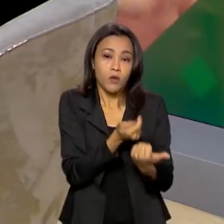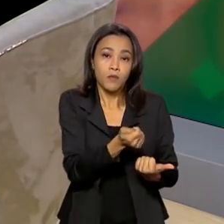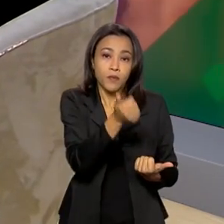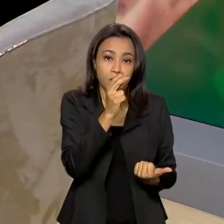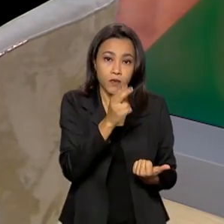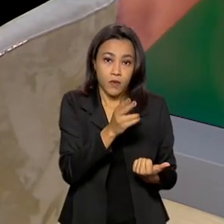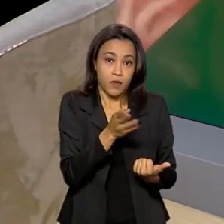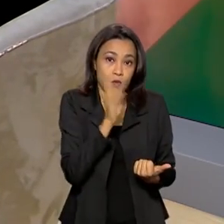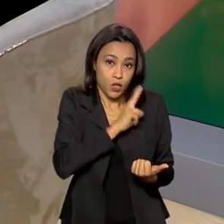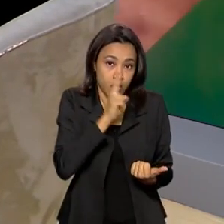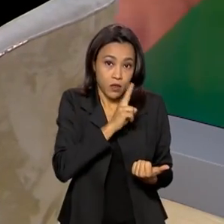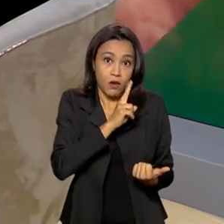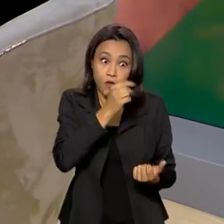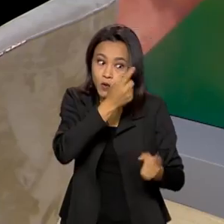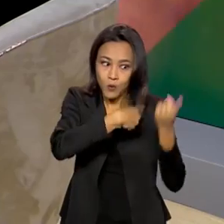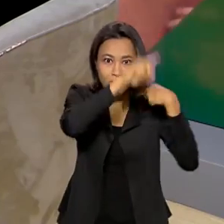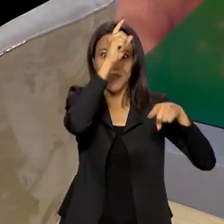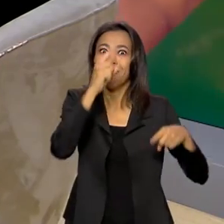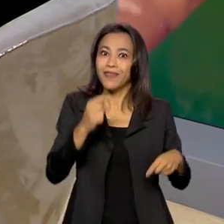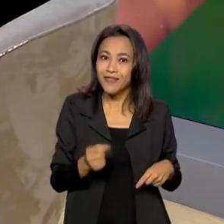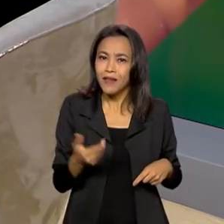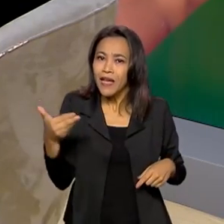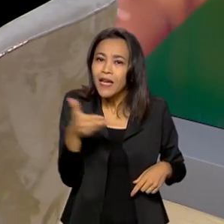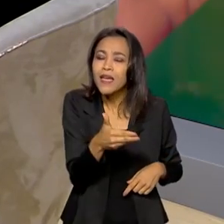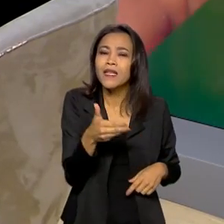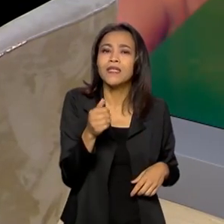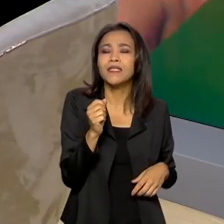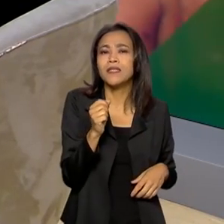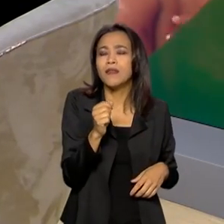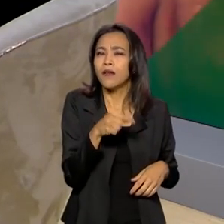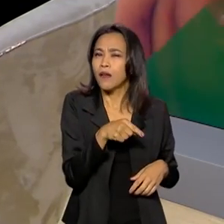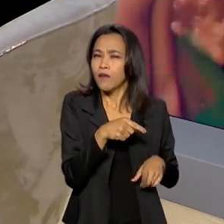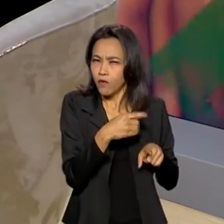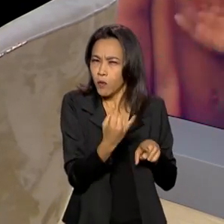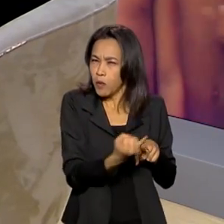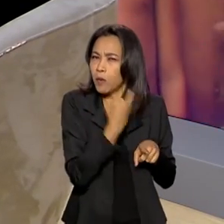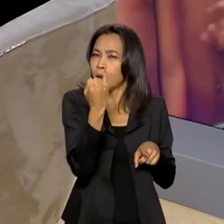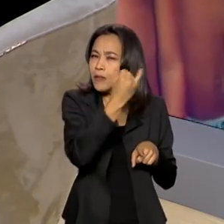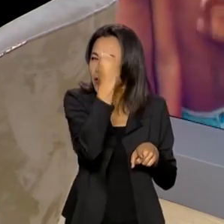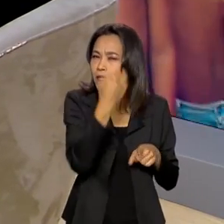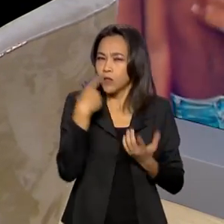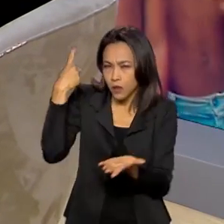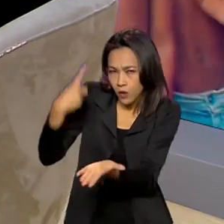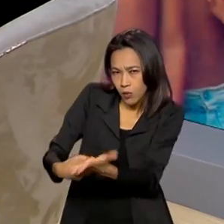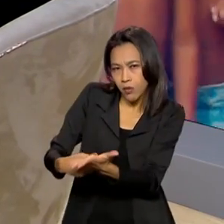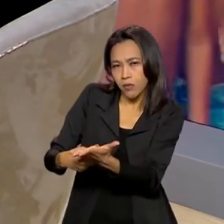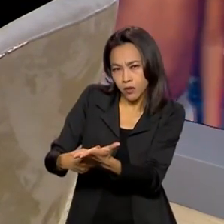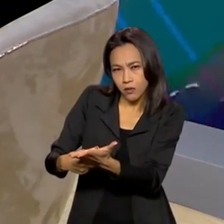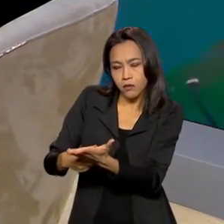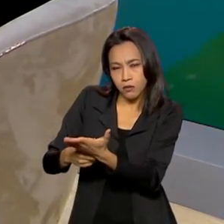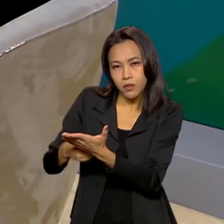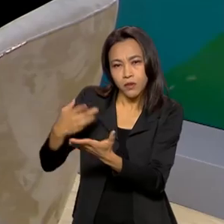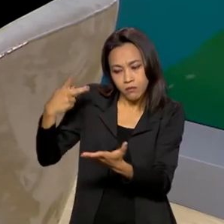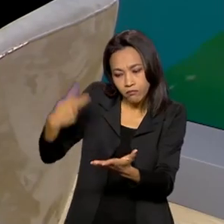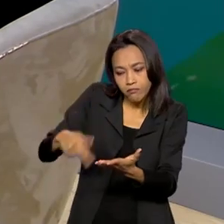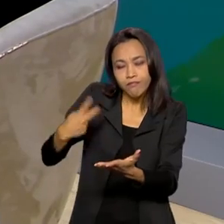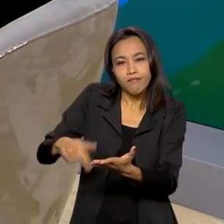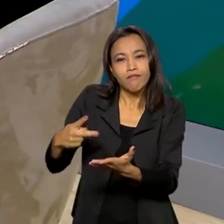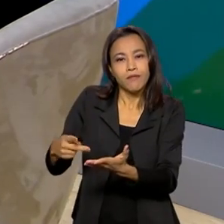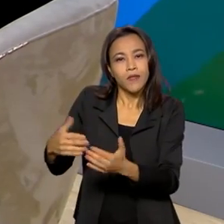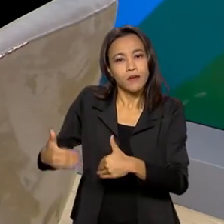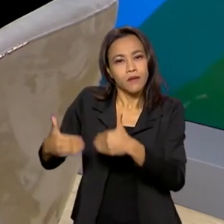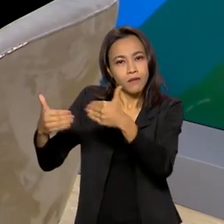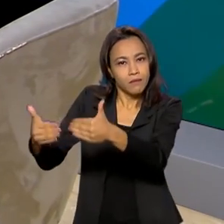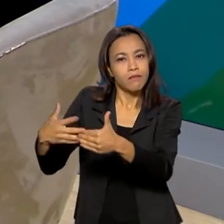do auxílio emergencial ali ele foi um um um importante dever de casa que permitiu também a configuração do